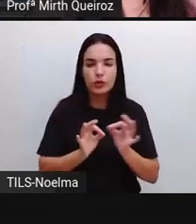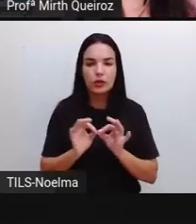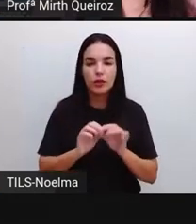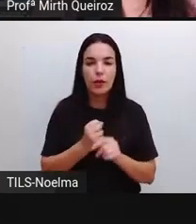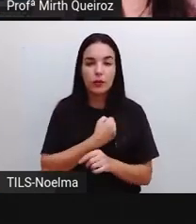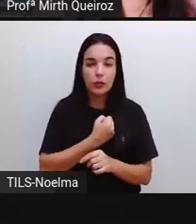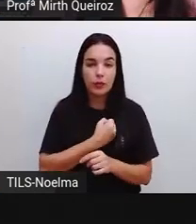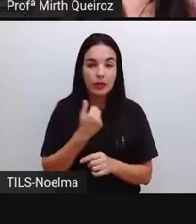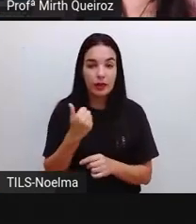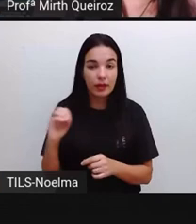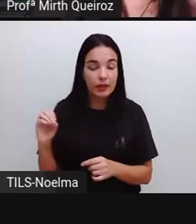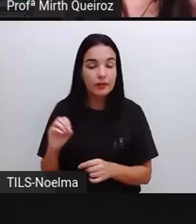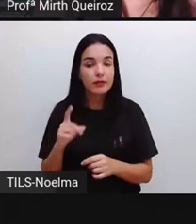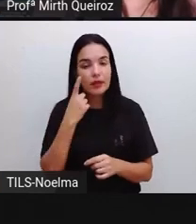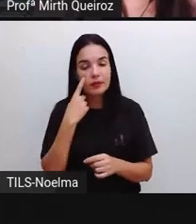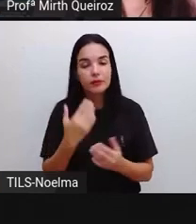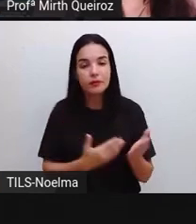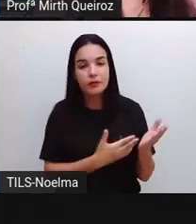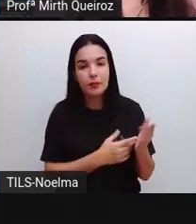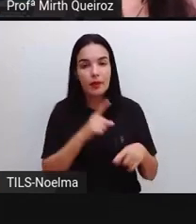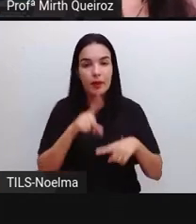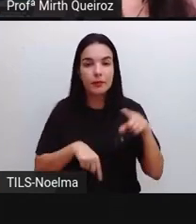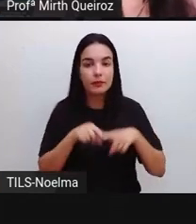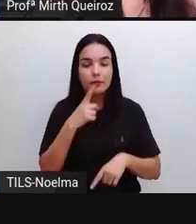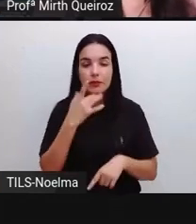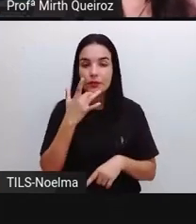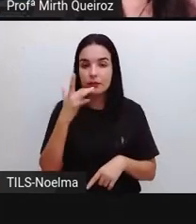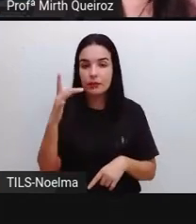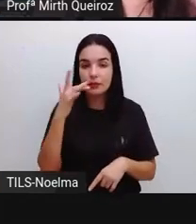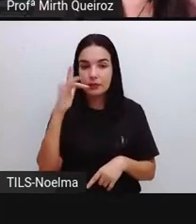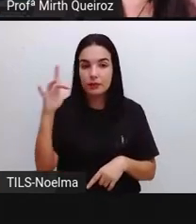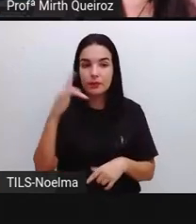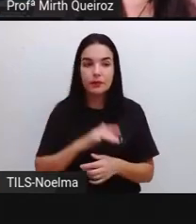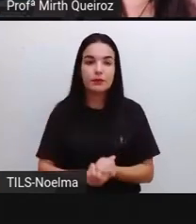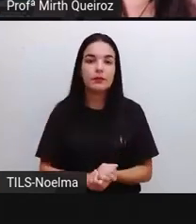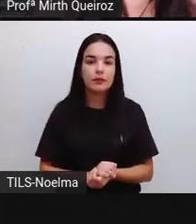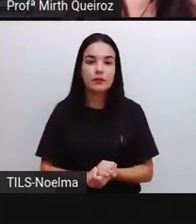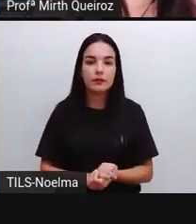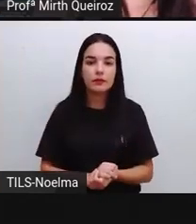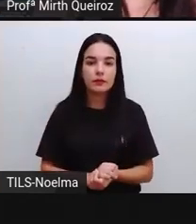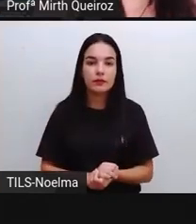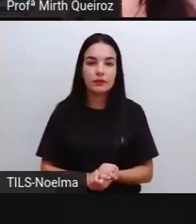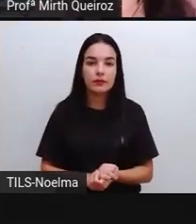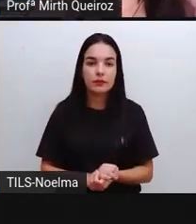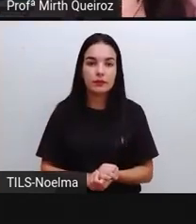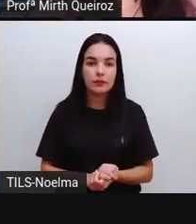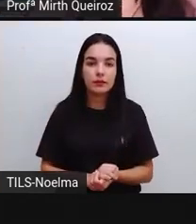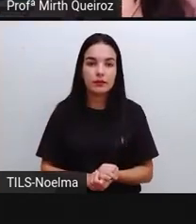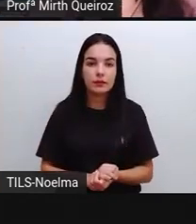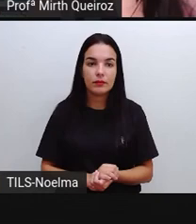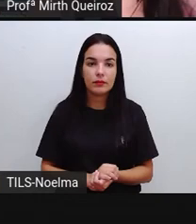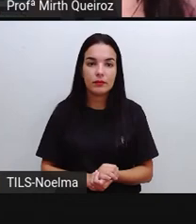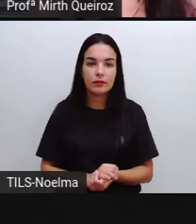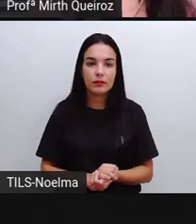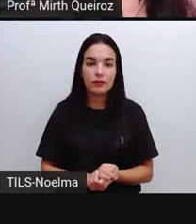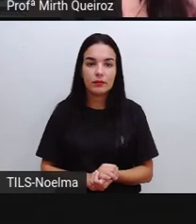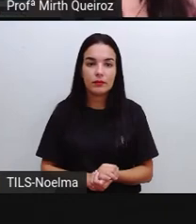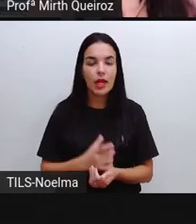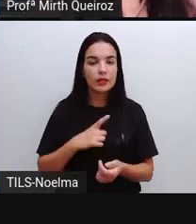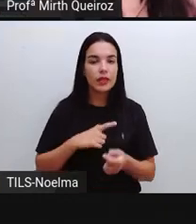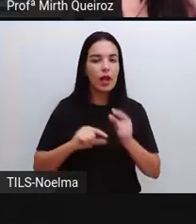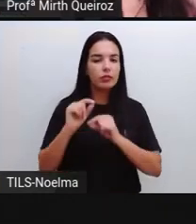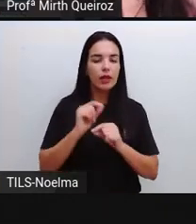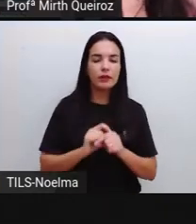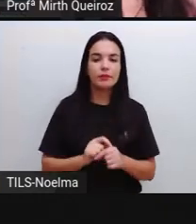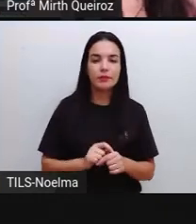é um material Dourado Aqui nós temos o cubo equivale ao que não vamos começar do pequenininho os